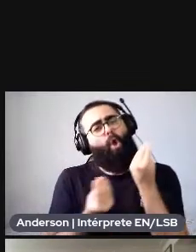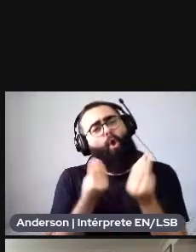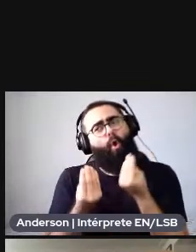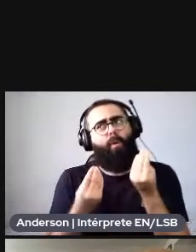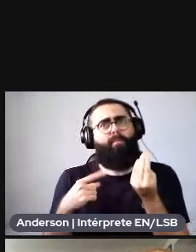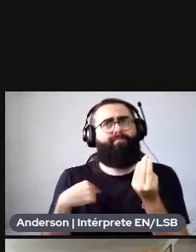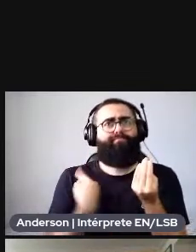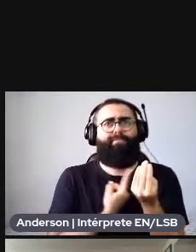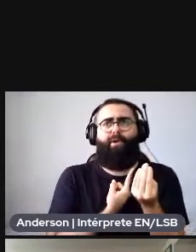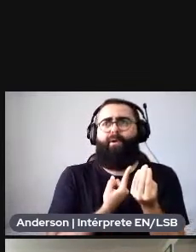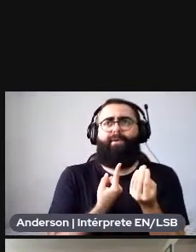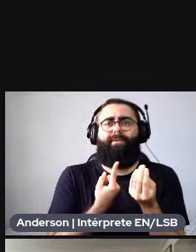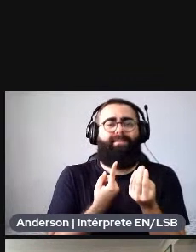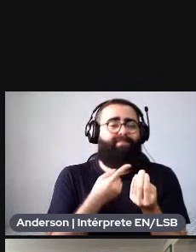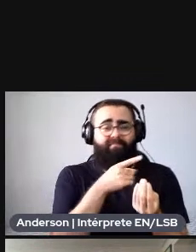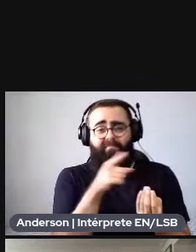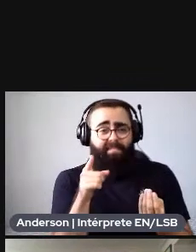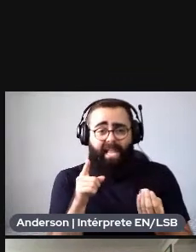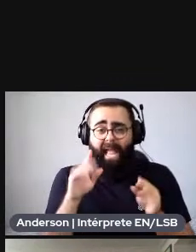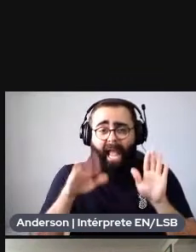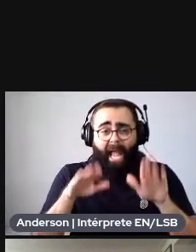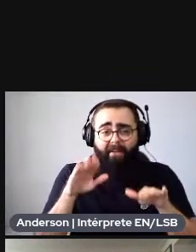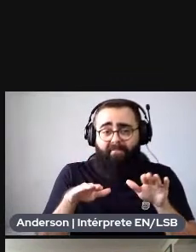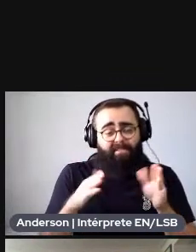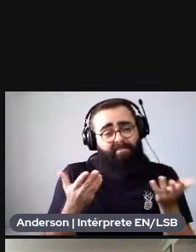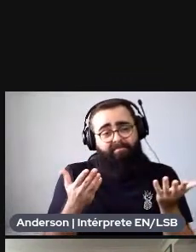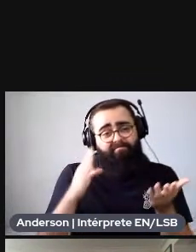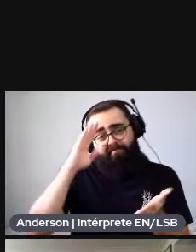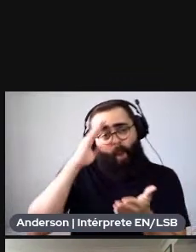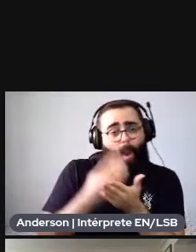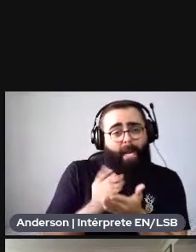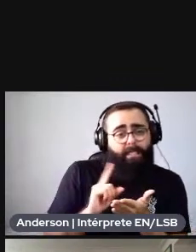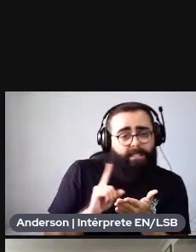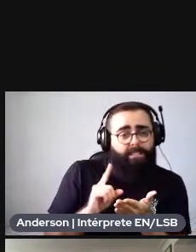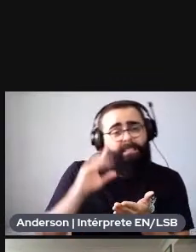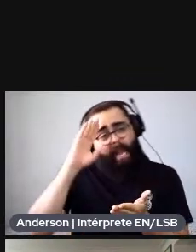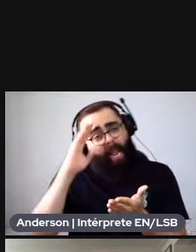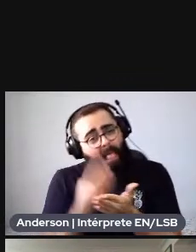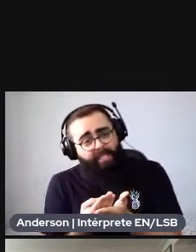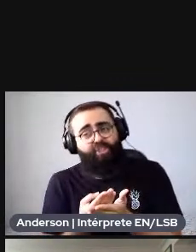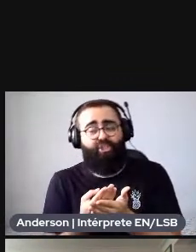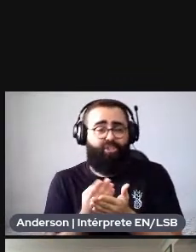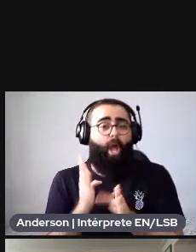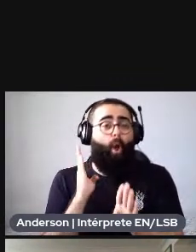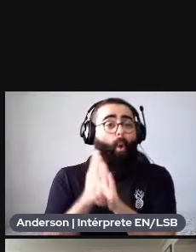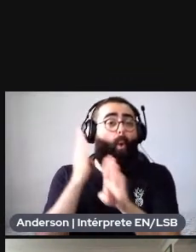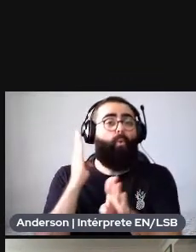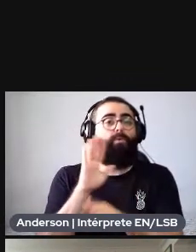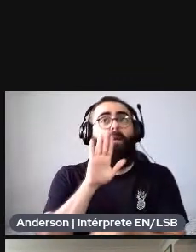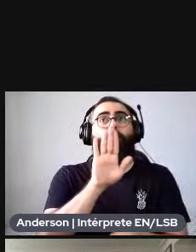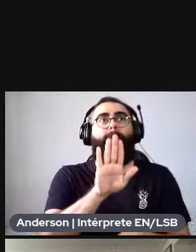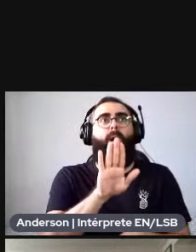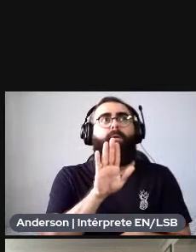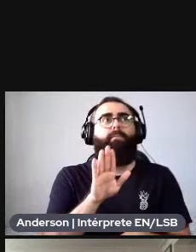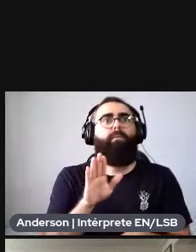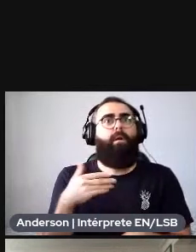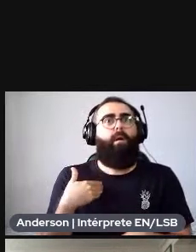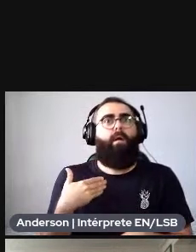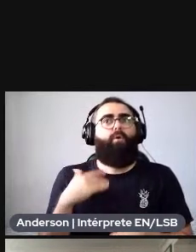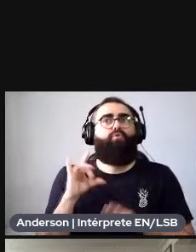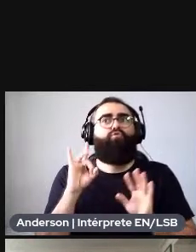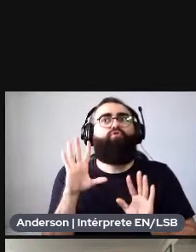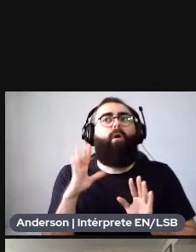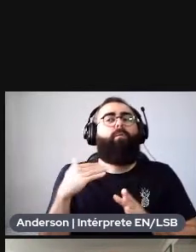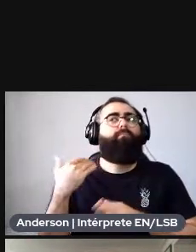se não quiserem acreditar nas mesmas, isto é, de facto, é uma perspectiva de